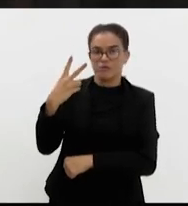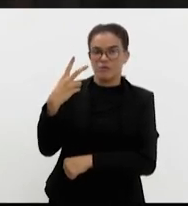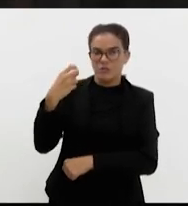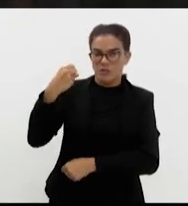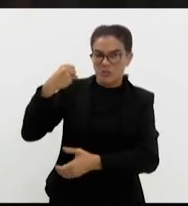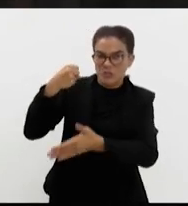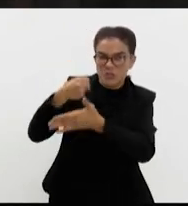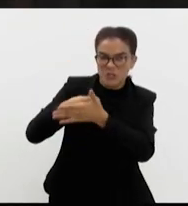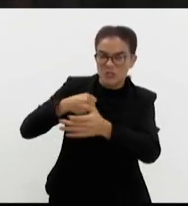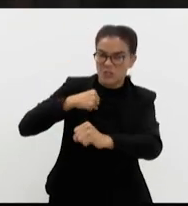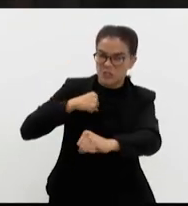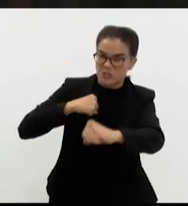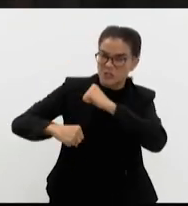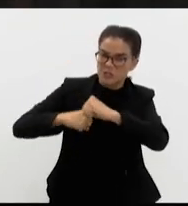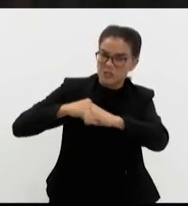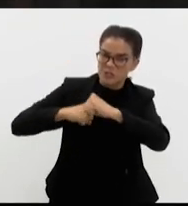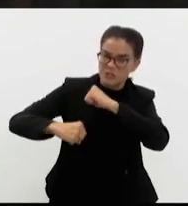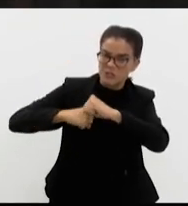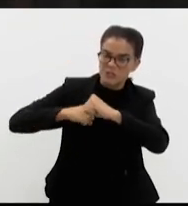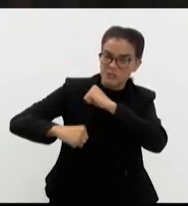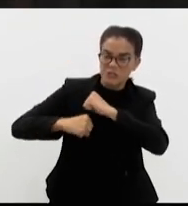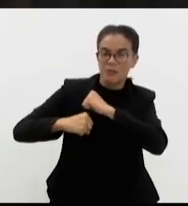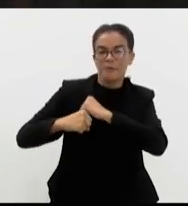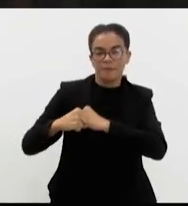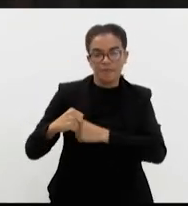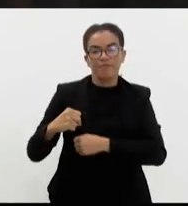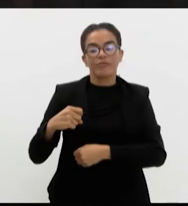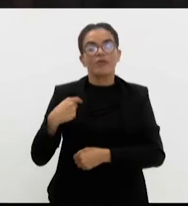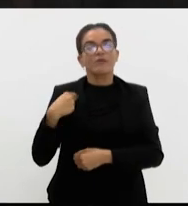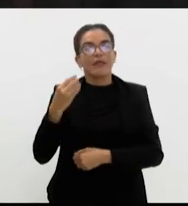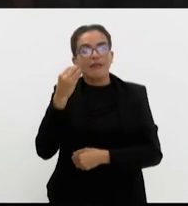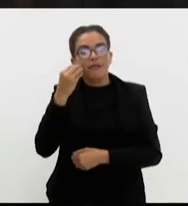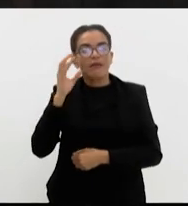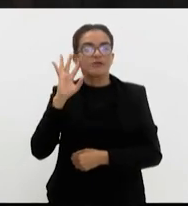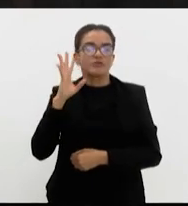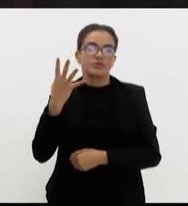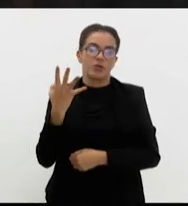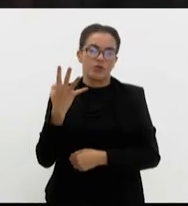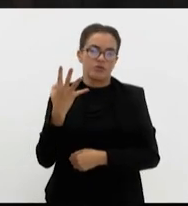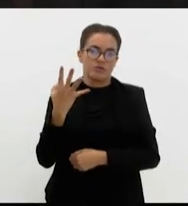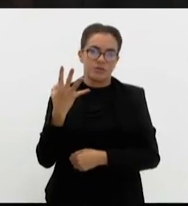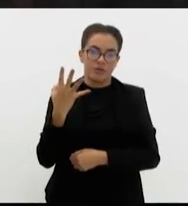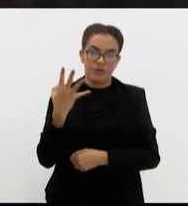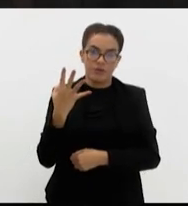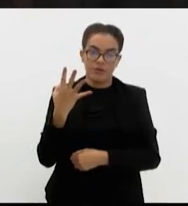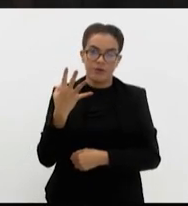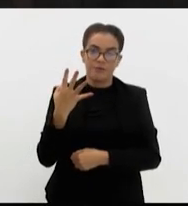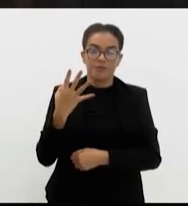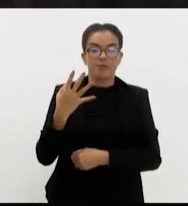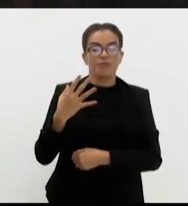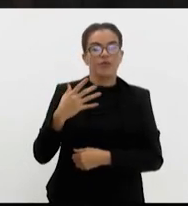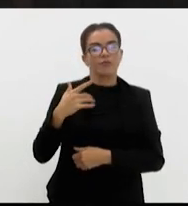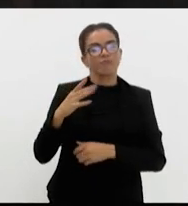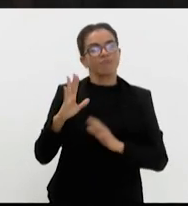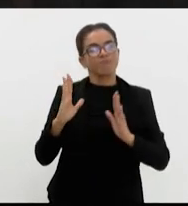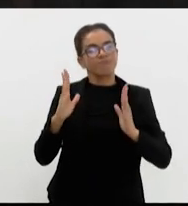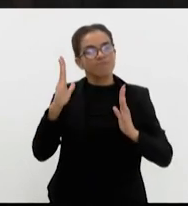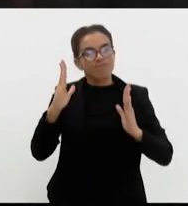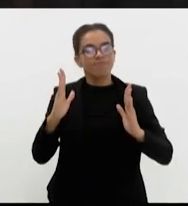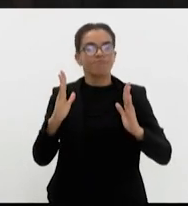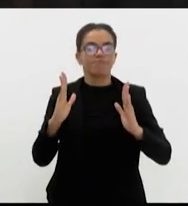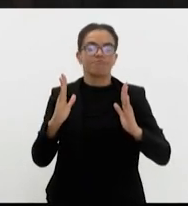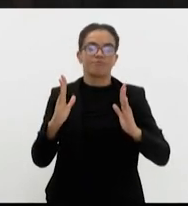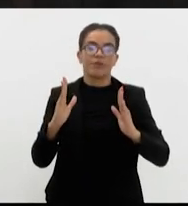que são condições sinequan não de solução custo que custar do meu mandato primeira seria